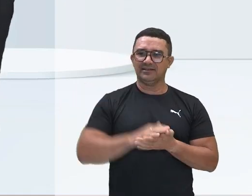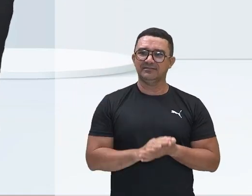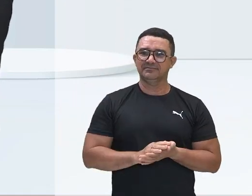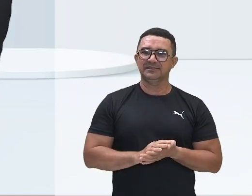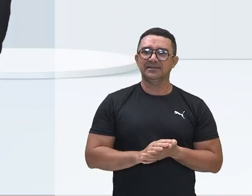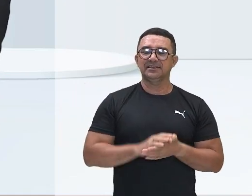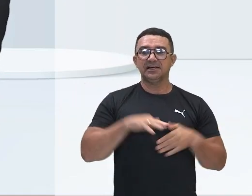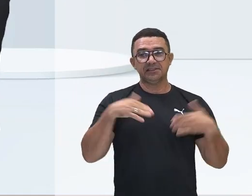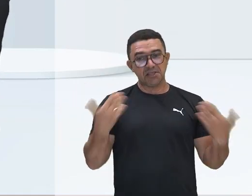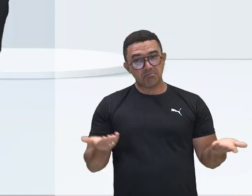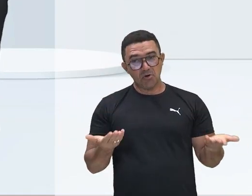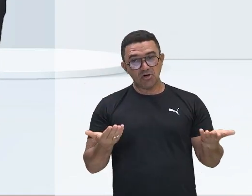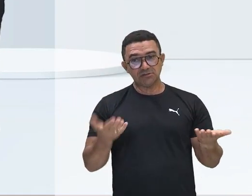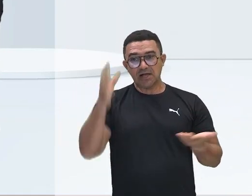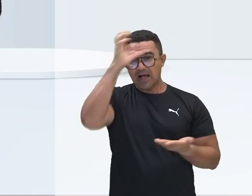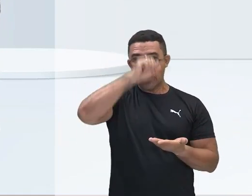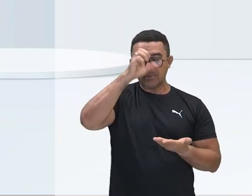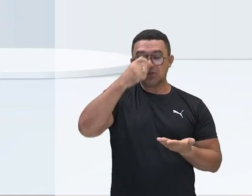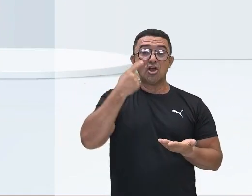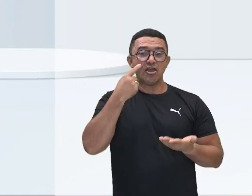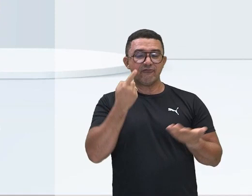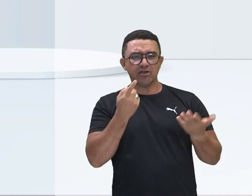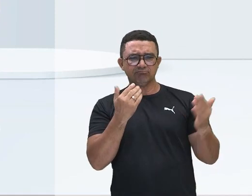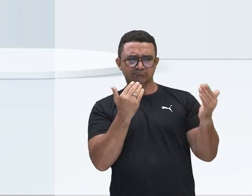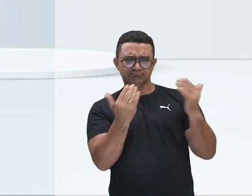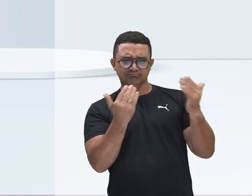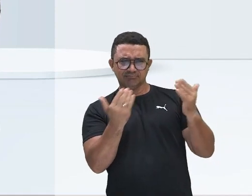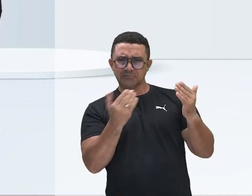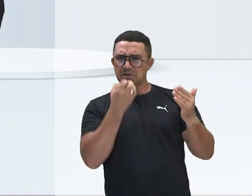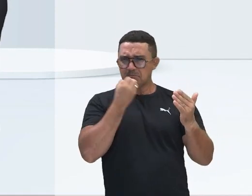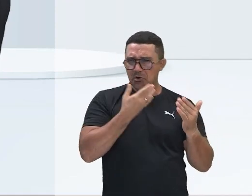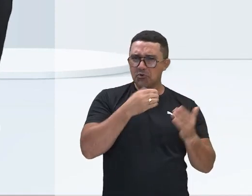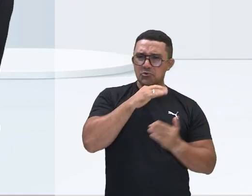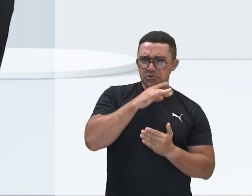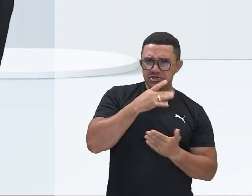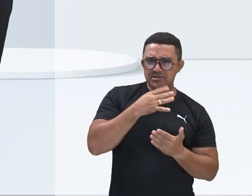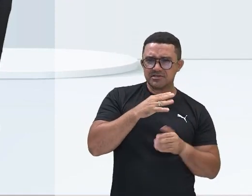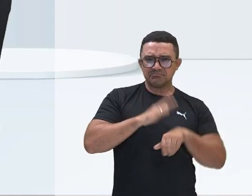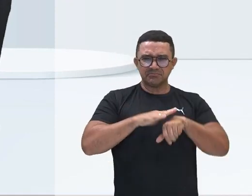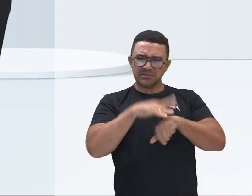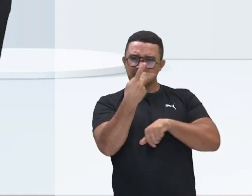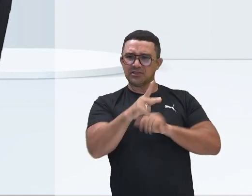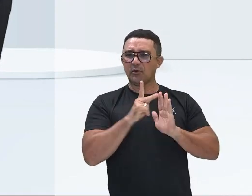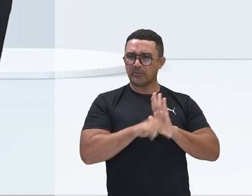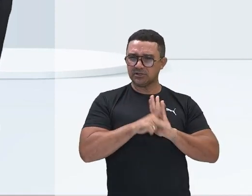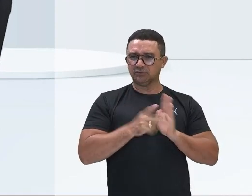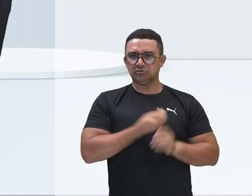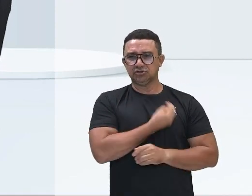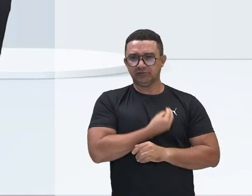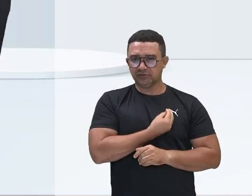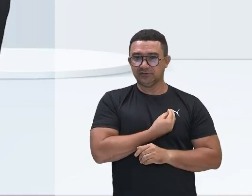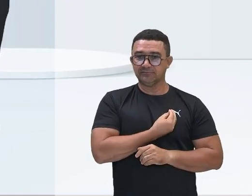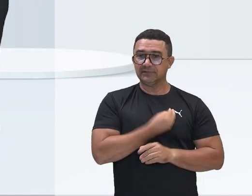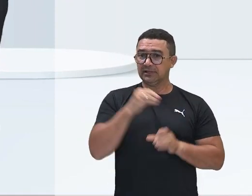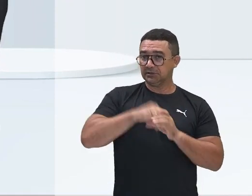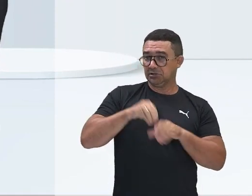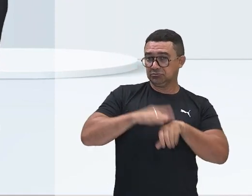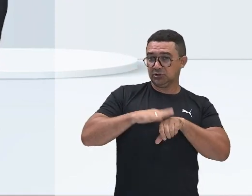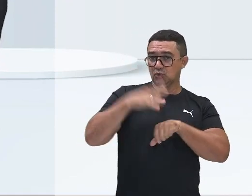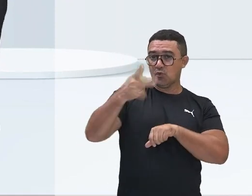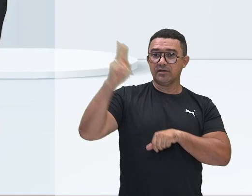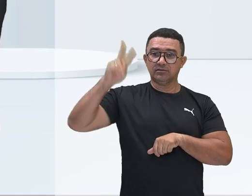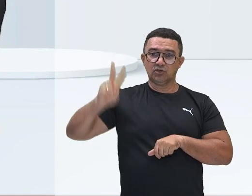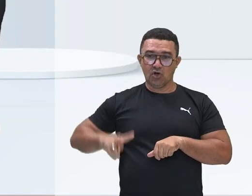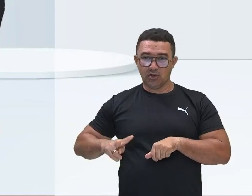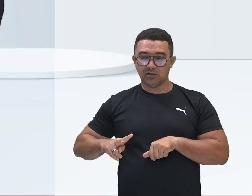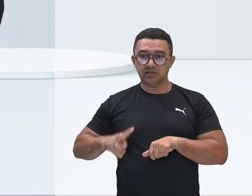é ou não importante para estar aí no seu projeto de vida, para estar na sua história, para você trazer para dentro da sua